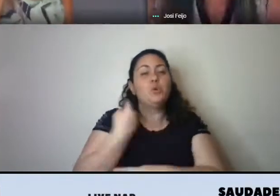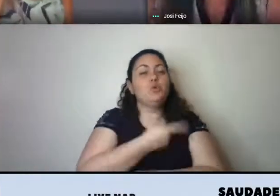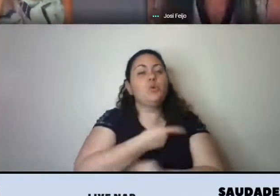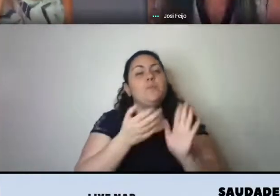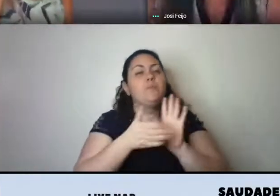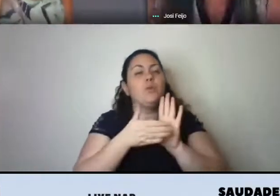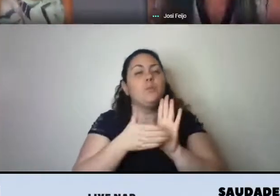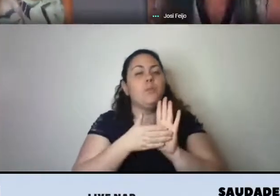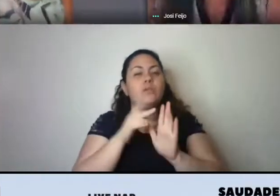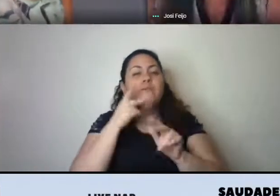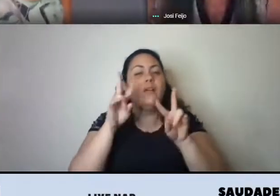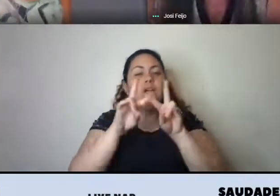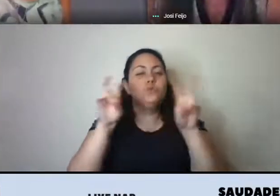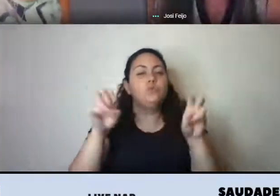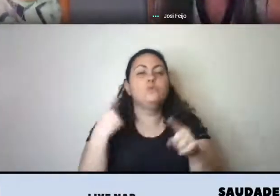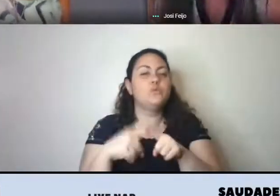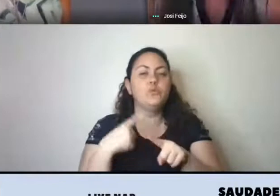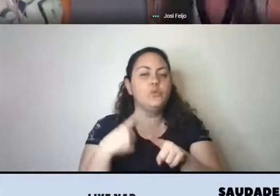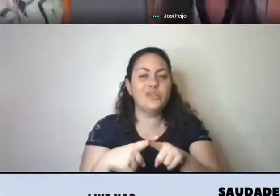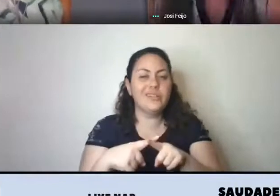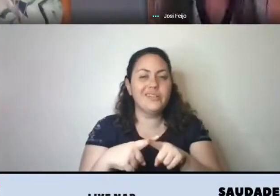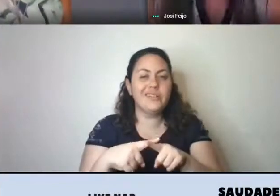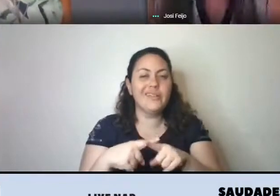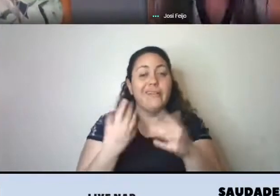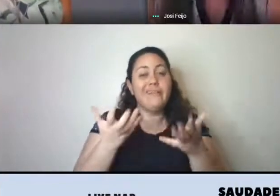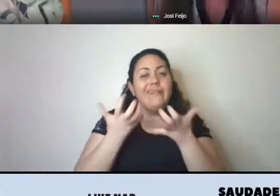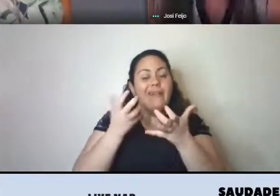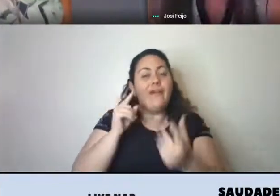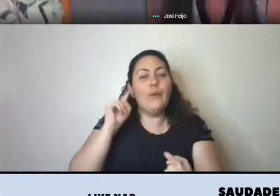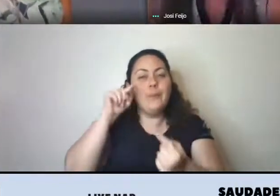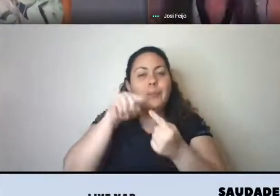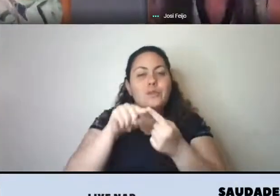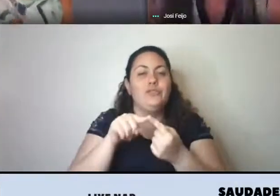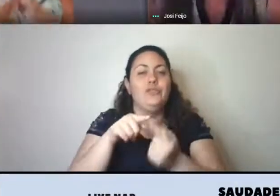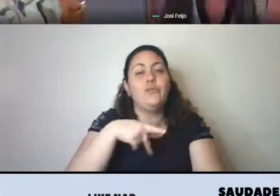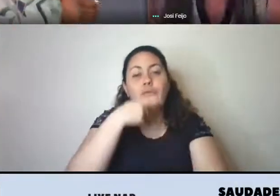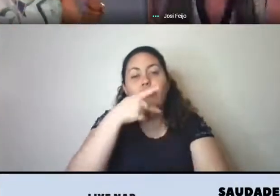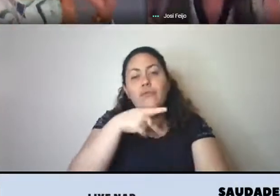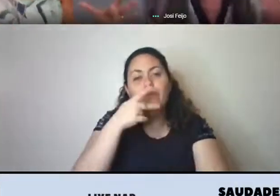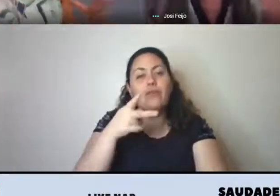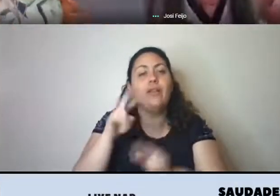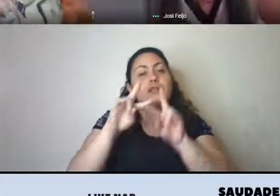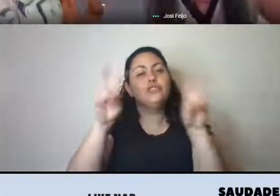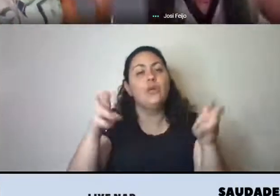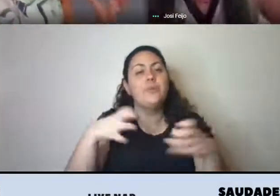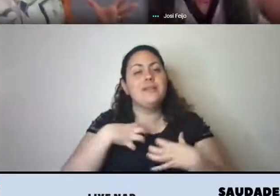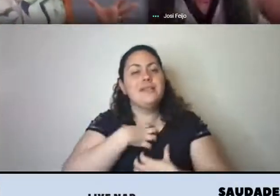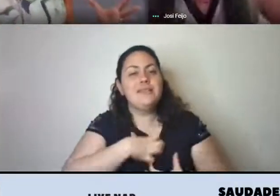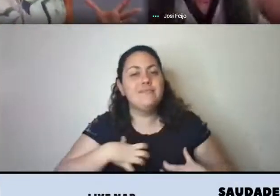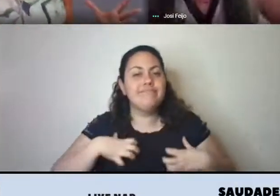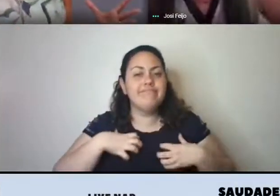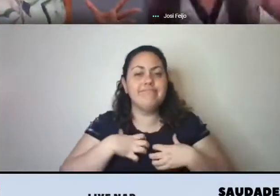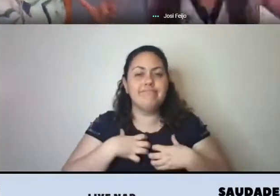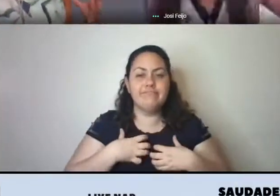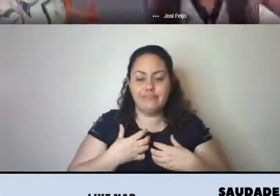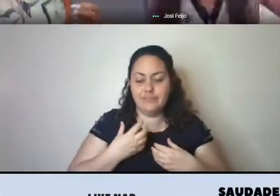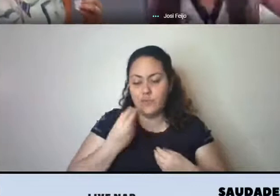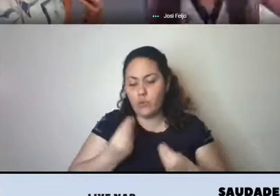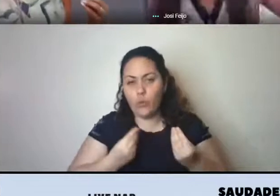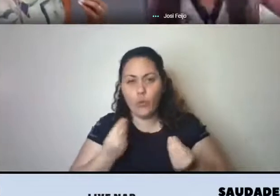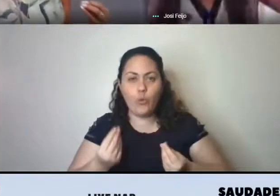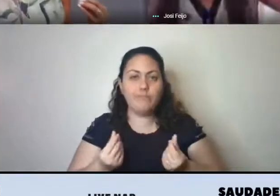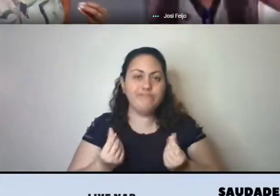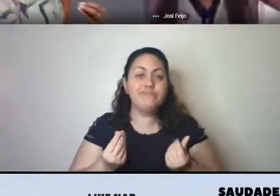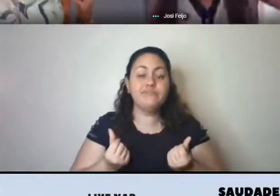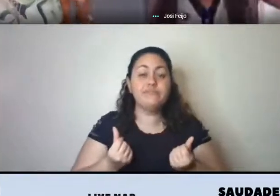isso, né, para a gente poder falar sobre os sentimentos, de maneira geral, mas para a gente